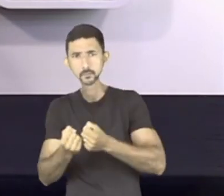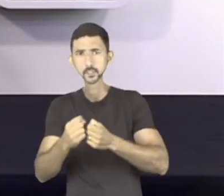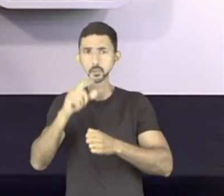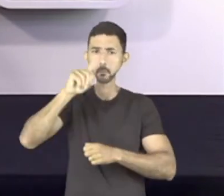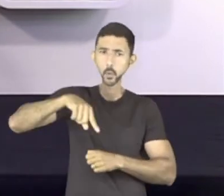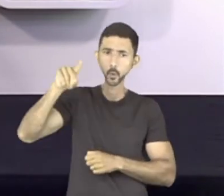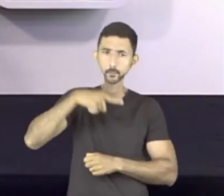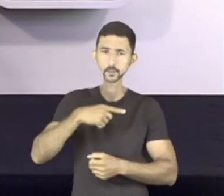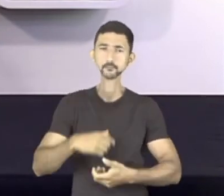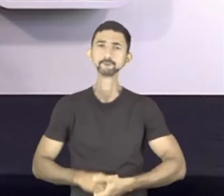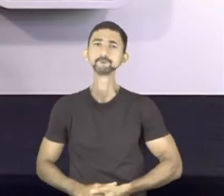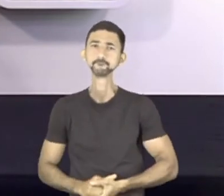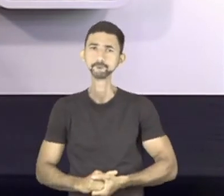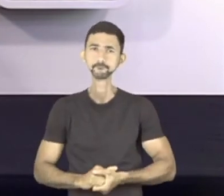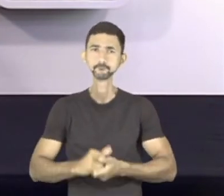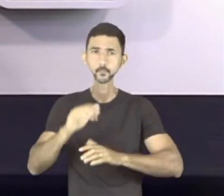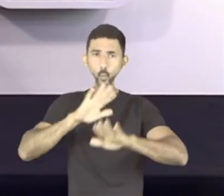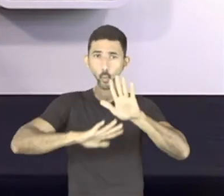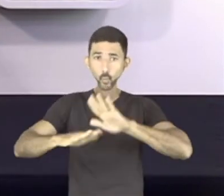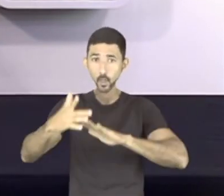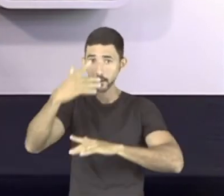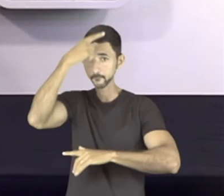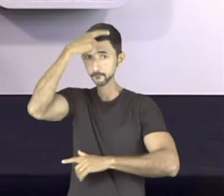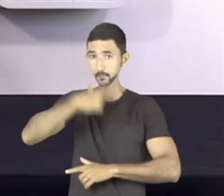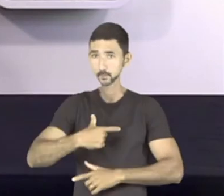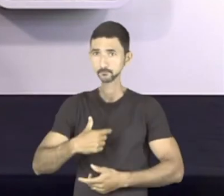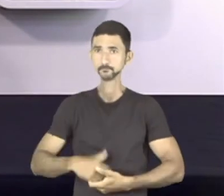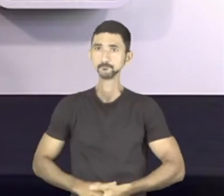que é proibido e preservar os lutadores.